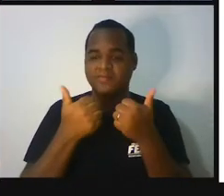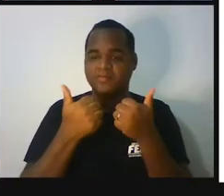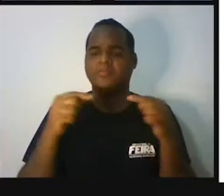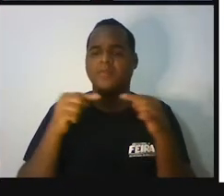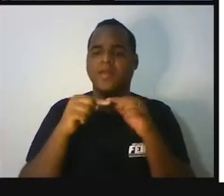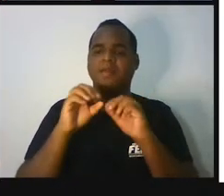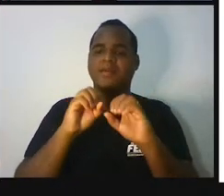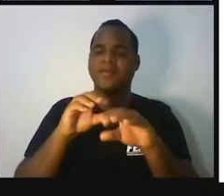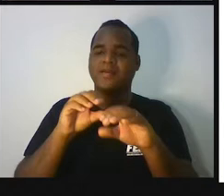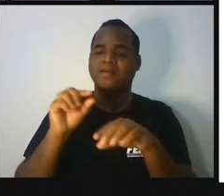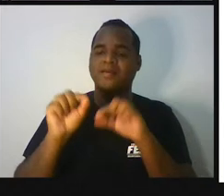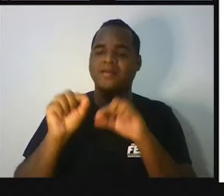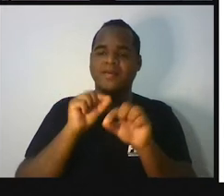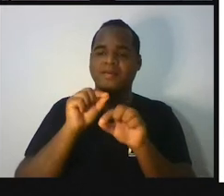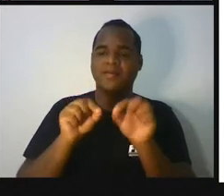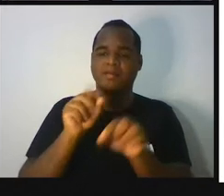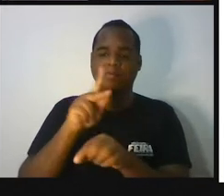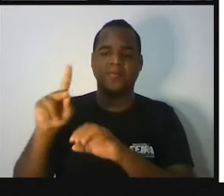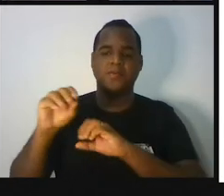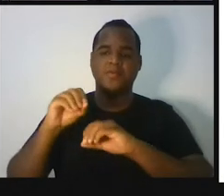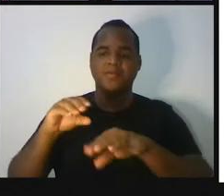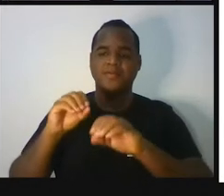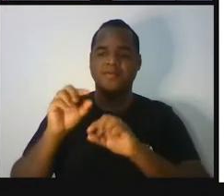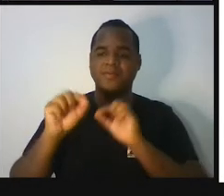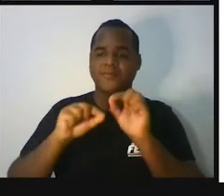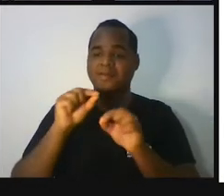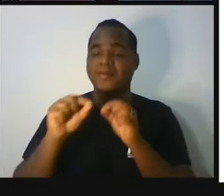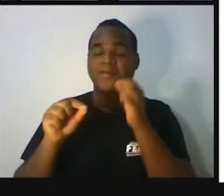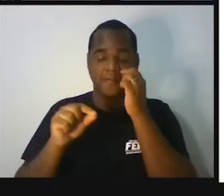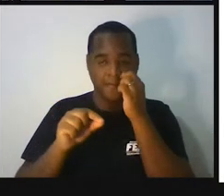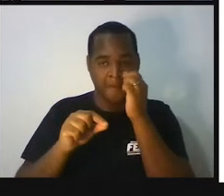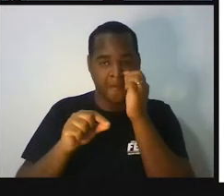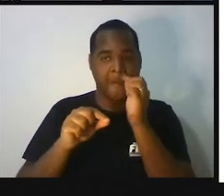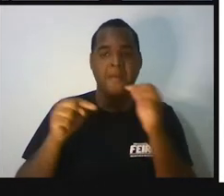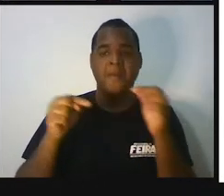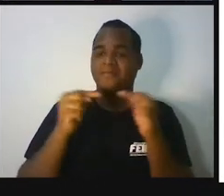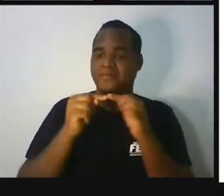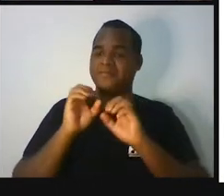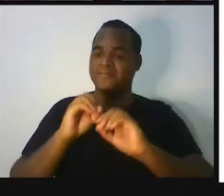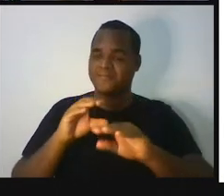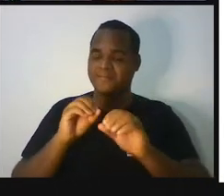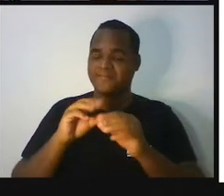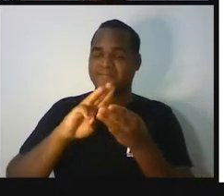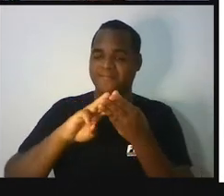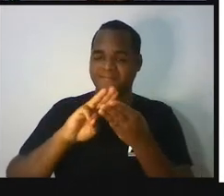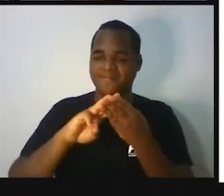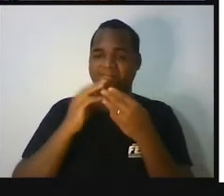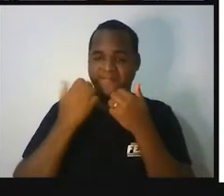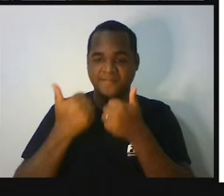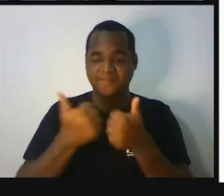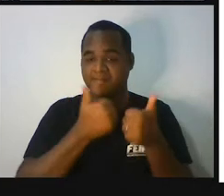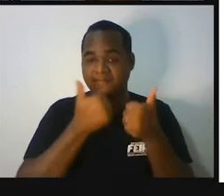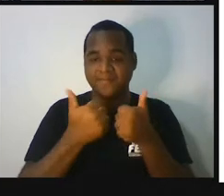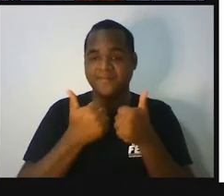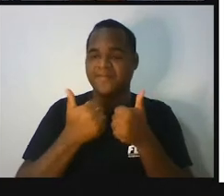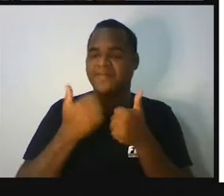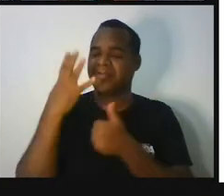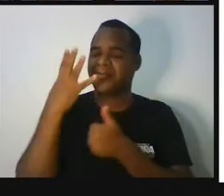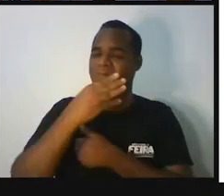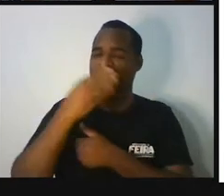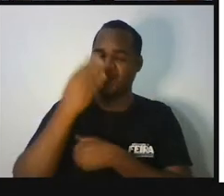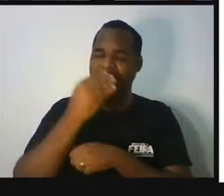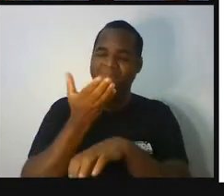quê? Esse professor ensina o quê? É isso mesmo, é aula de matemática, essa linda,